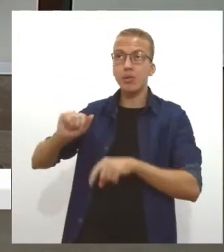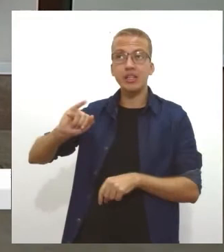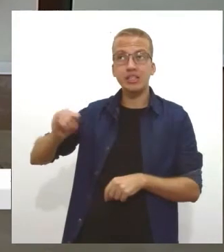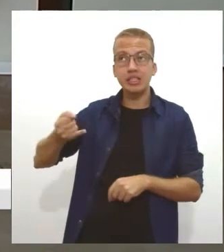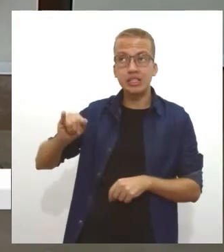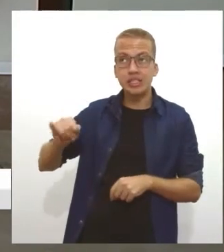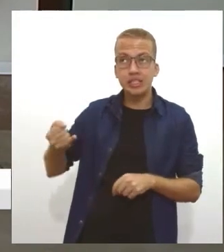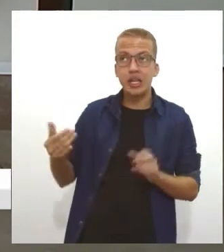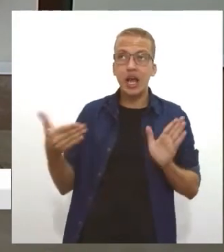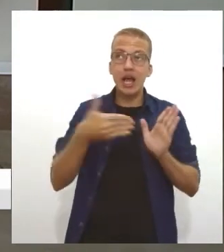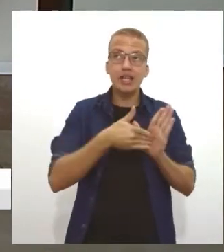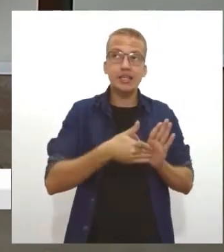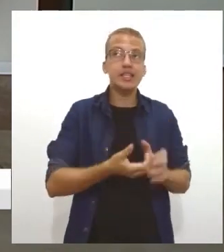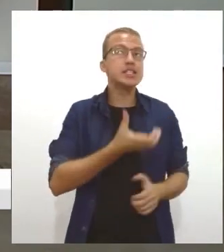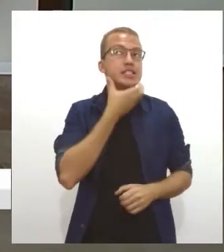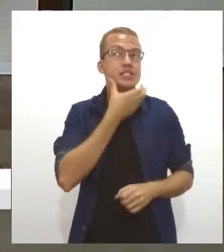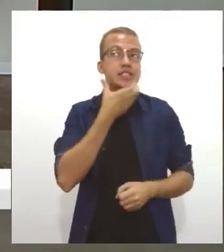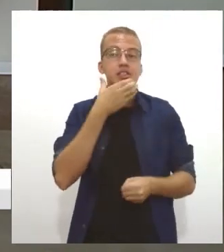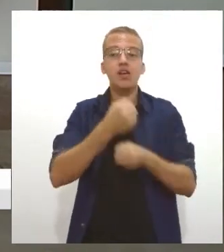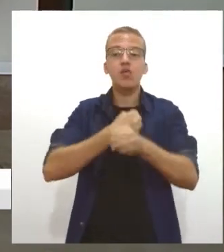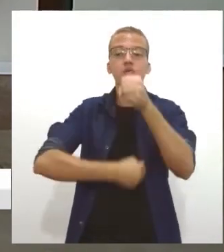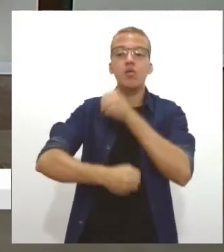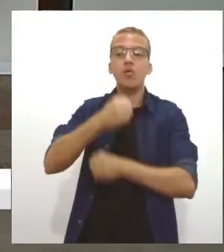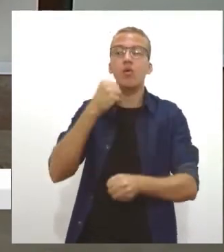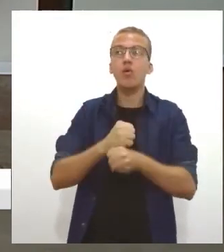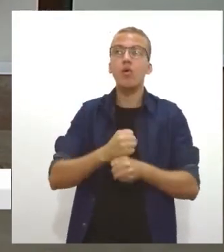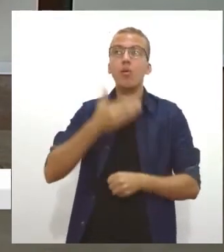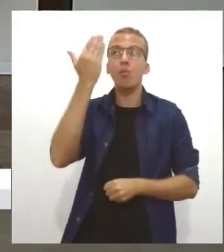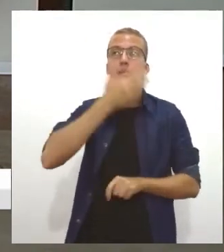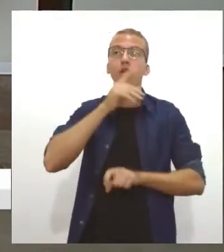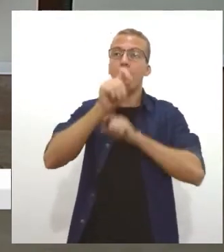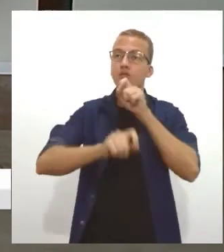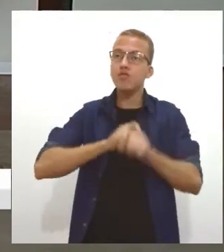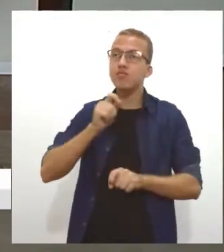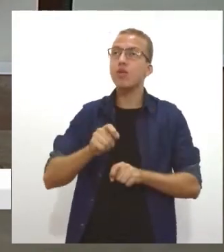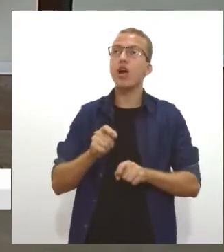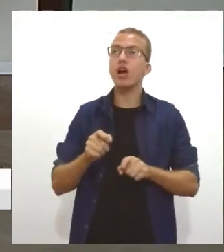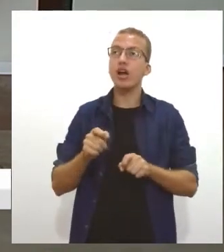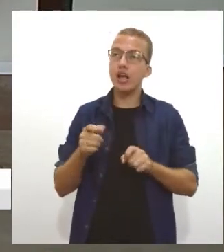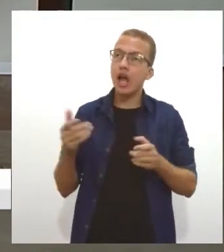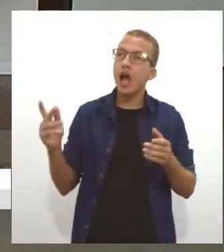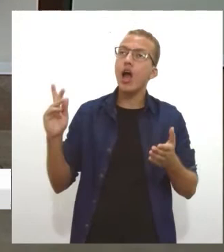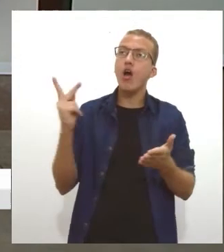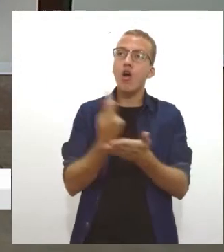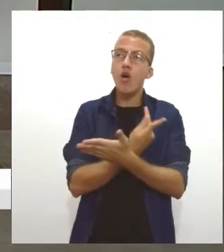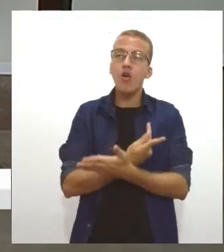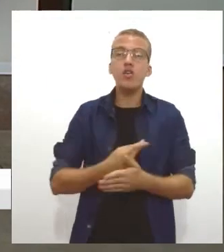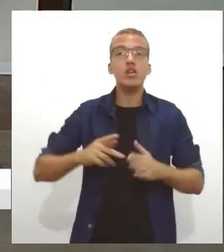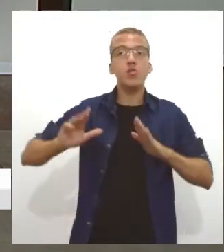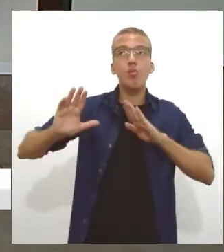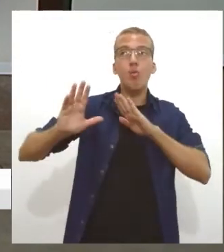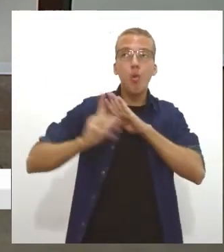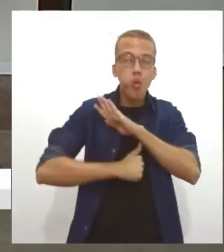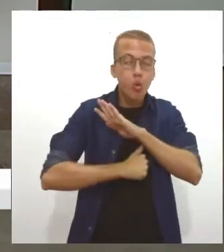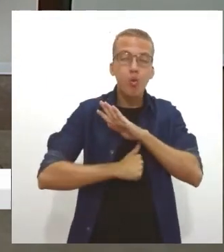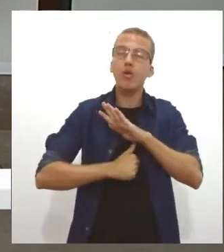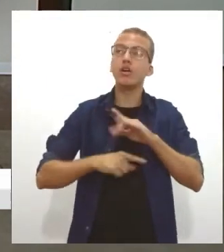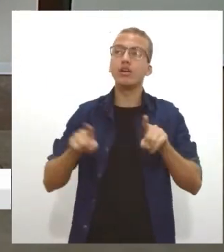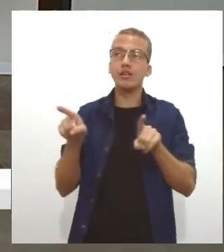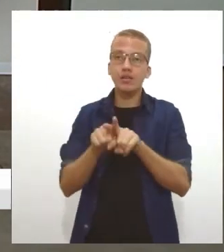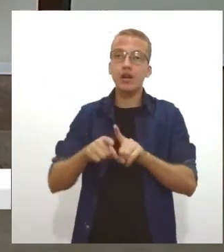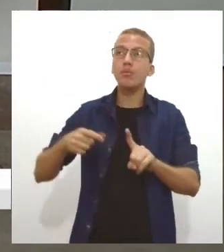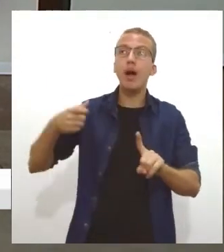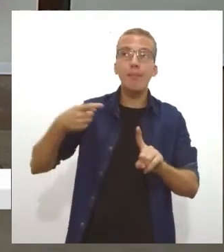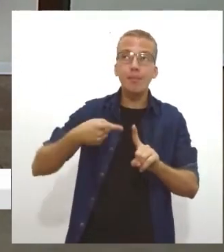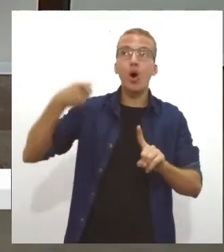ano passado mostrou que os registros de furtos, roubos e homicídios dolosos caíram, enquanto o